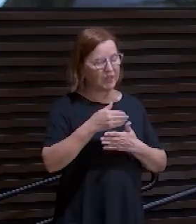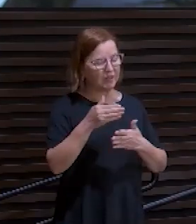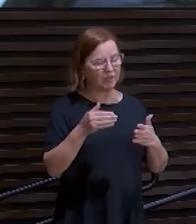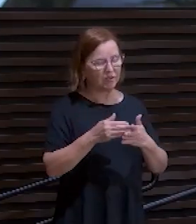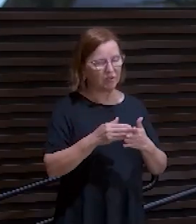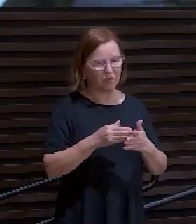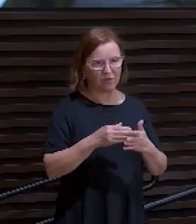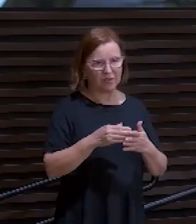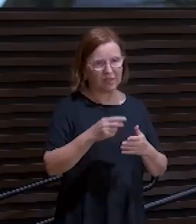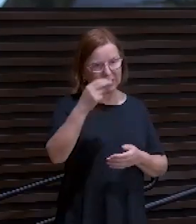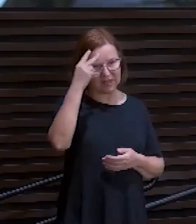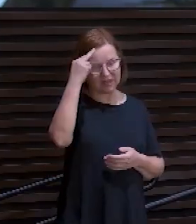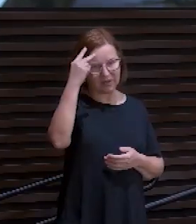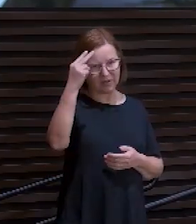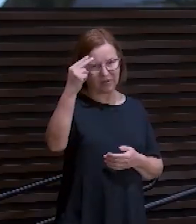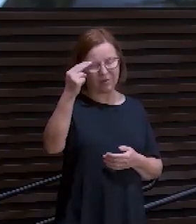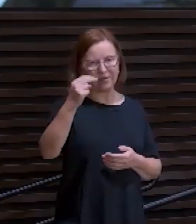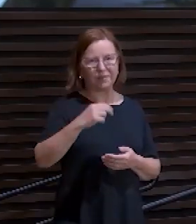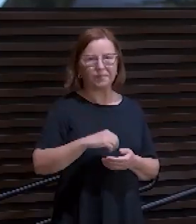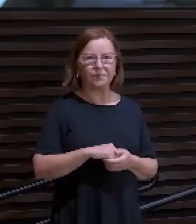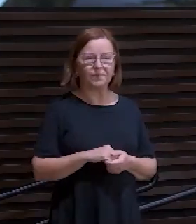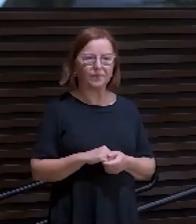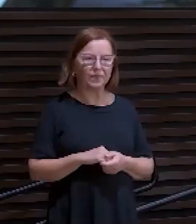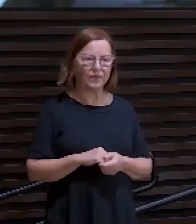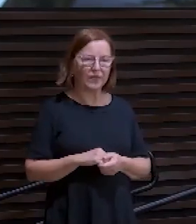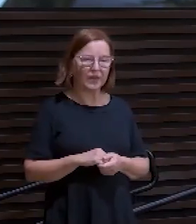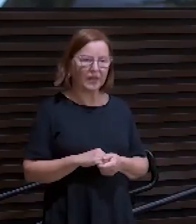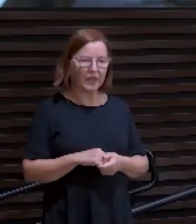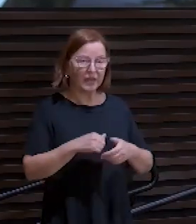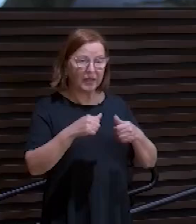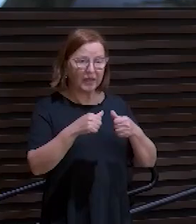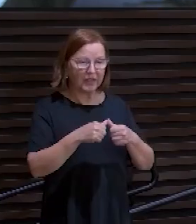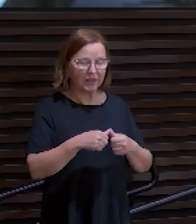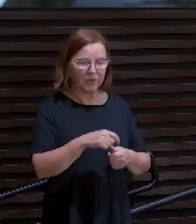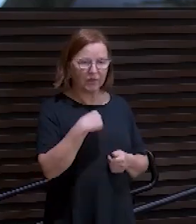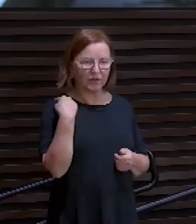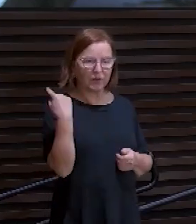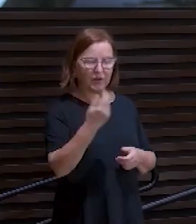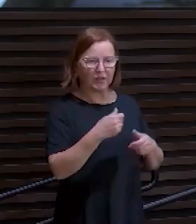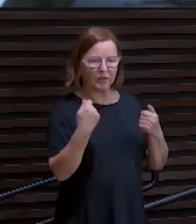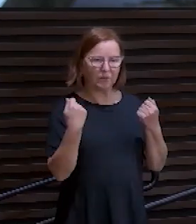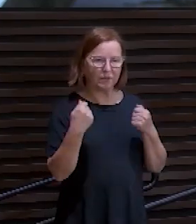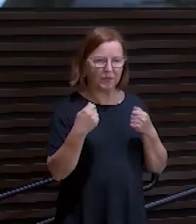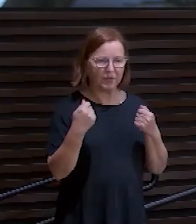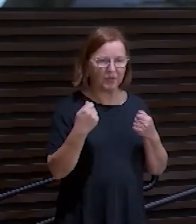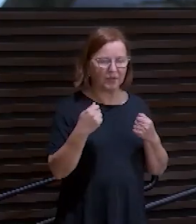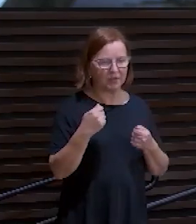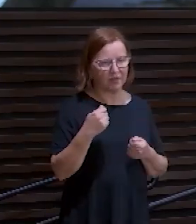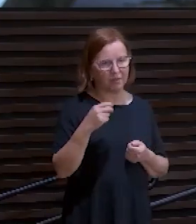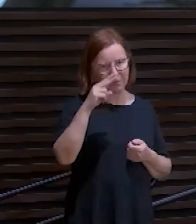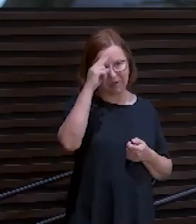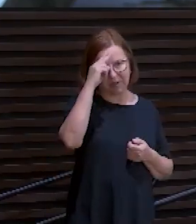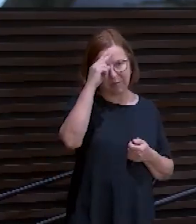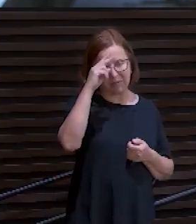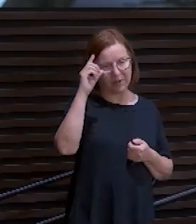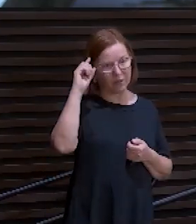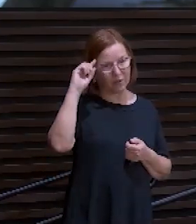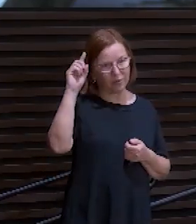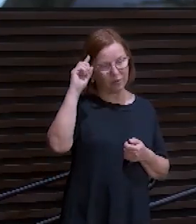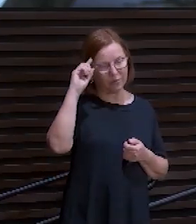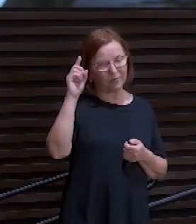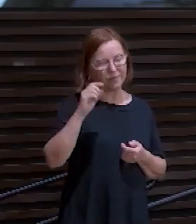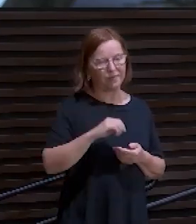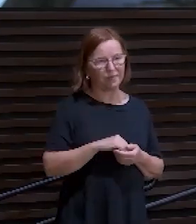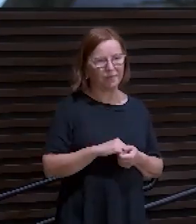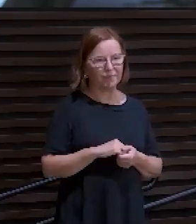dariam de modo ideal. É isso que nós temos trabalhado todos os dias aqui, desde a última sexta-feira. Mas